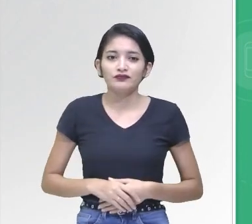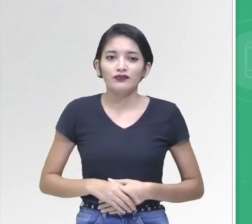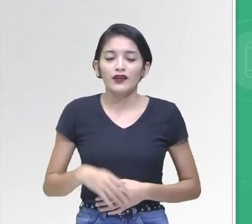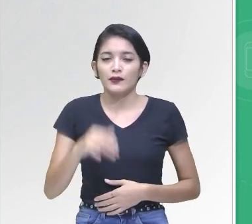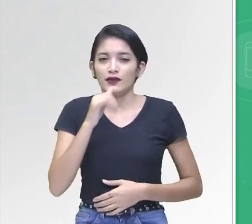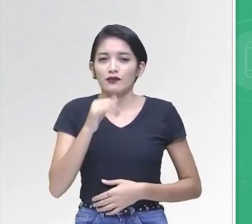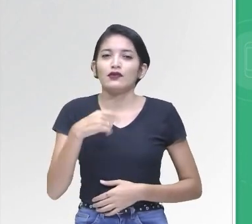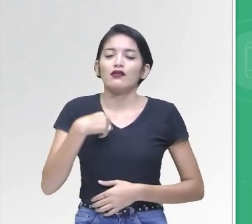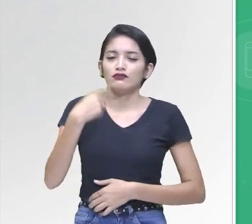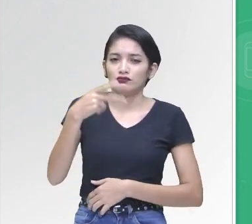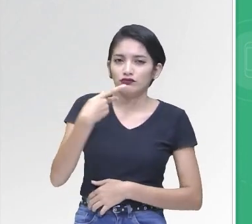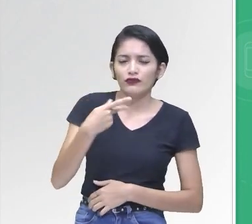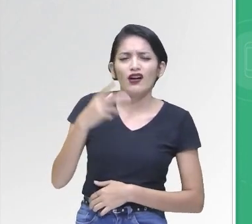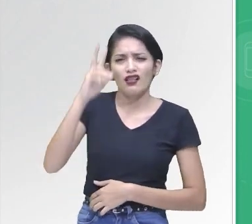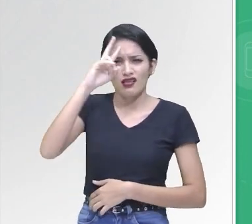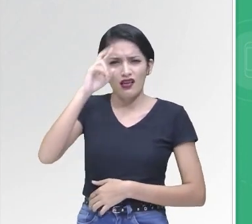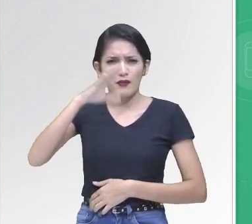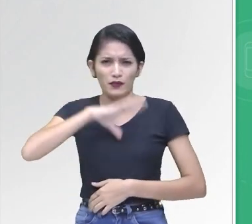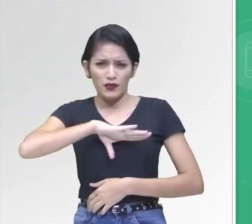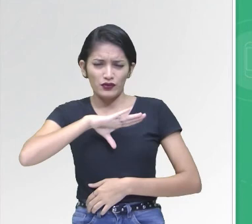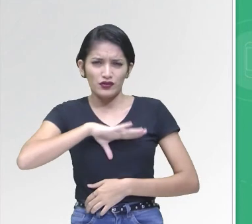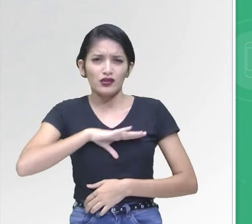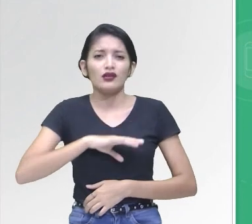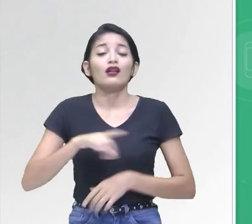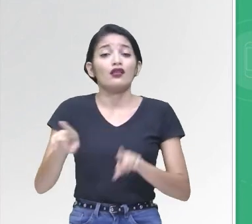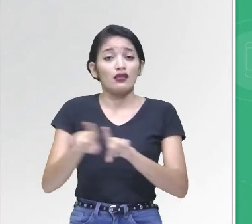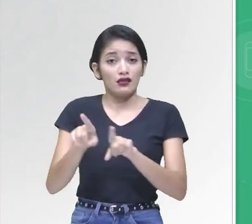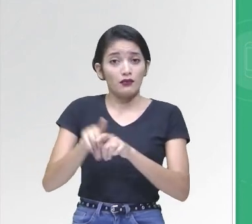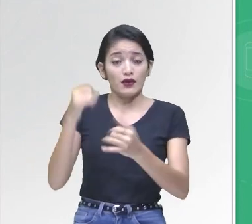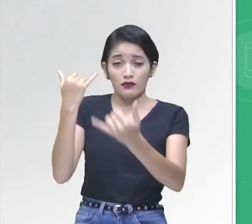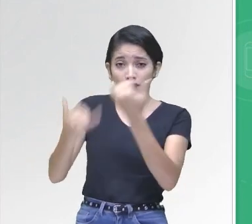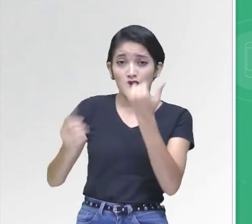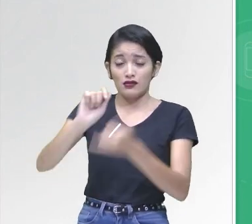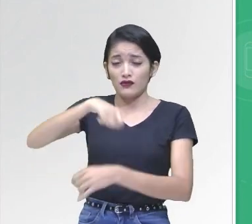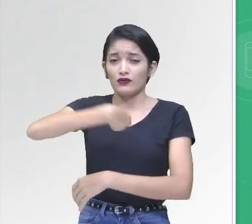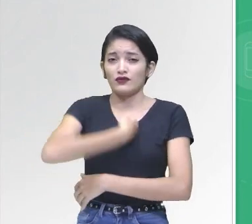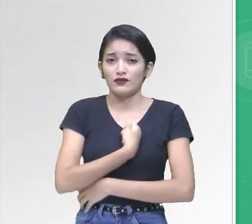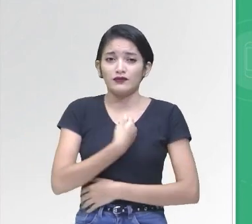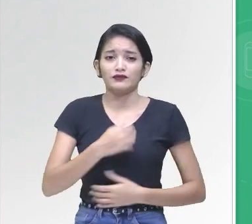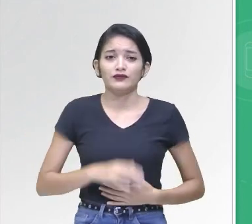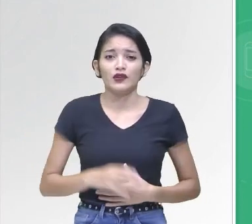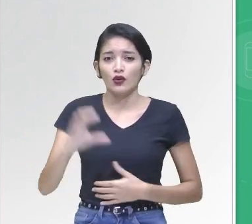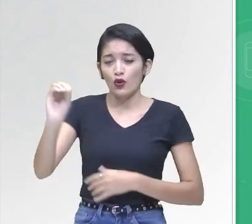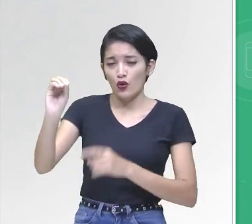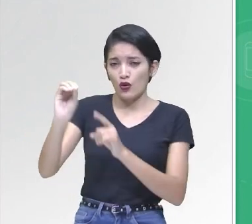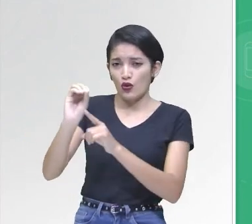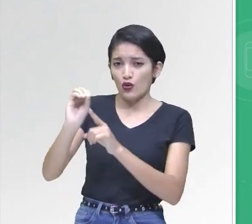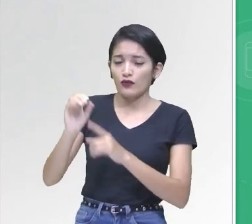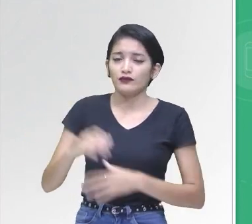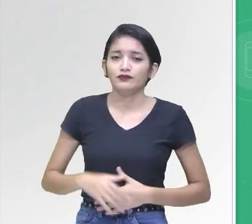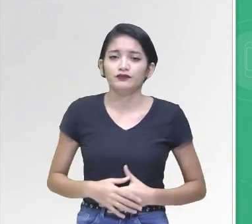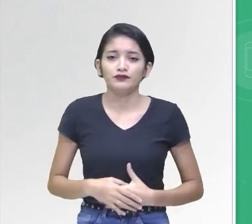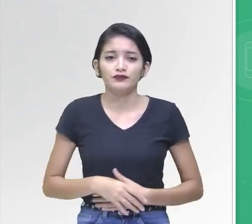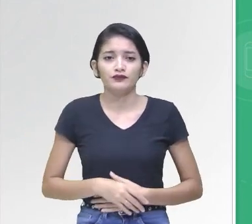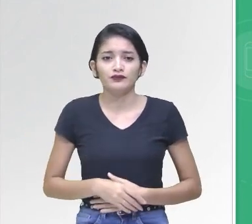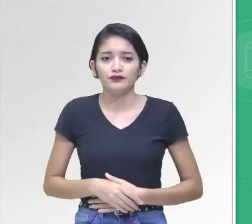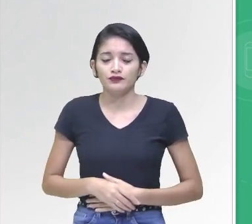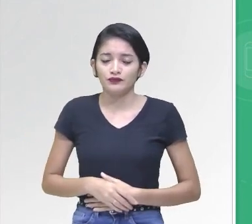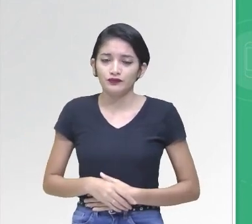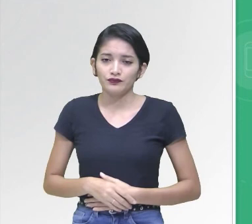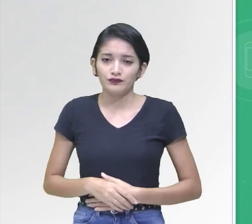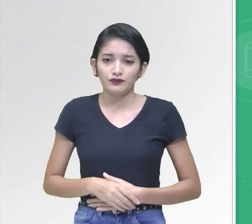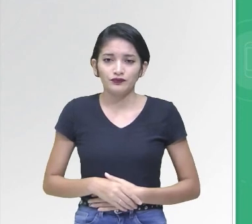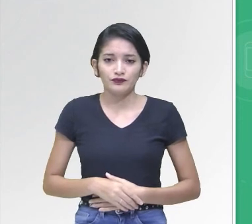falo, tu falas. Lembra do português? No espanhol a desinência vai ser a mesma. O ozinho, né? Yo hablo. Yo